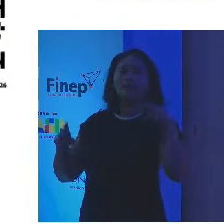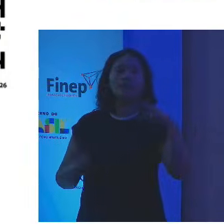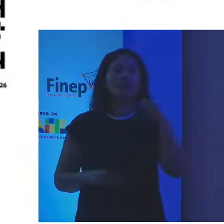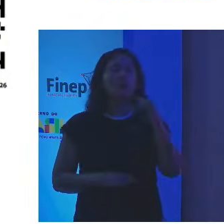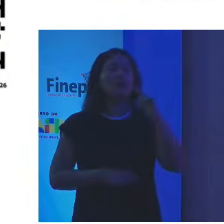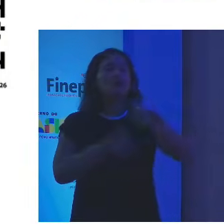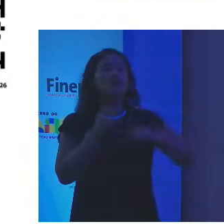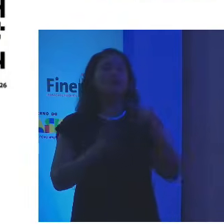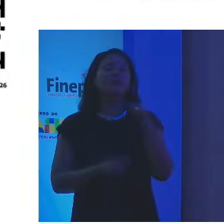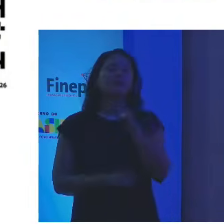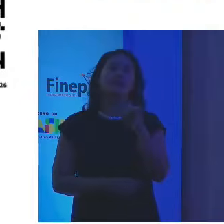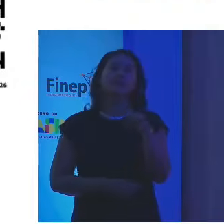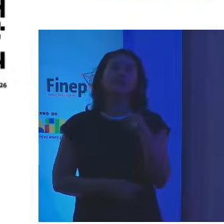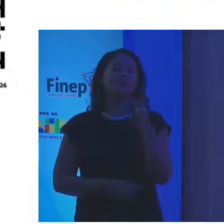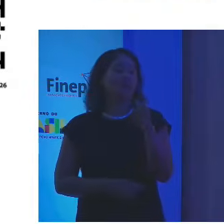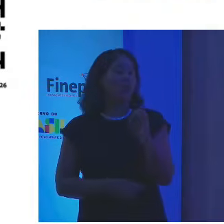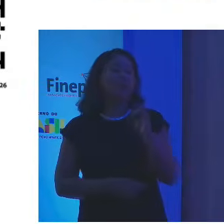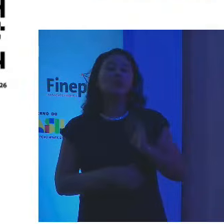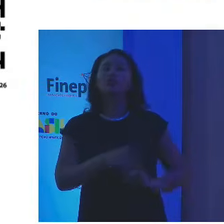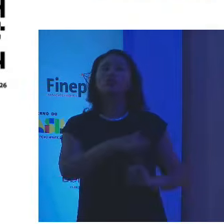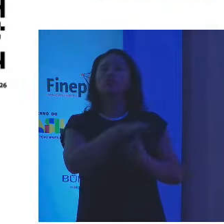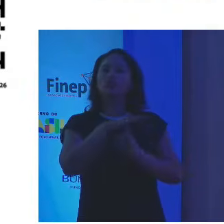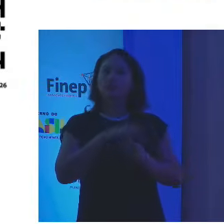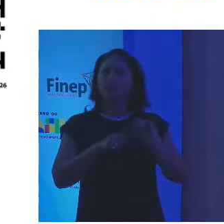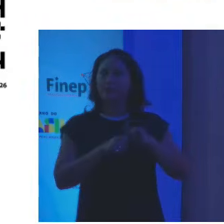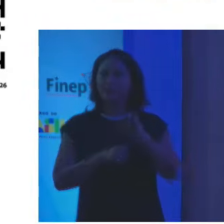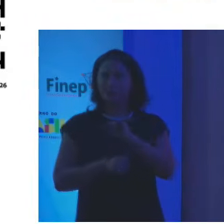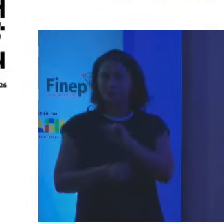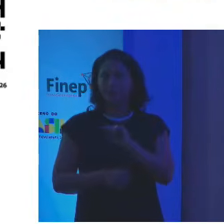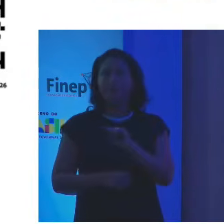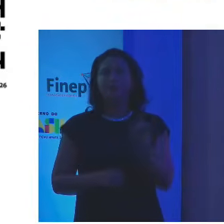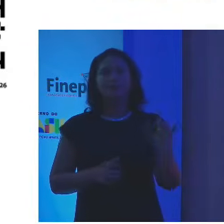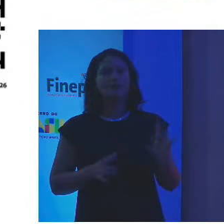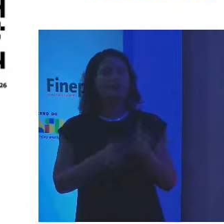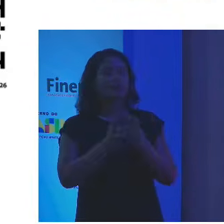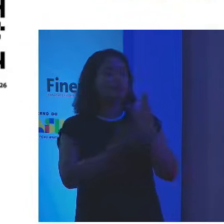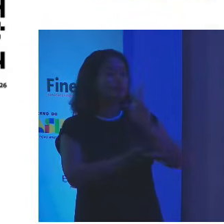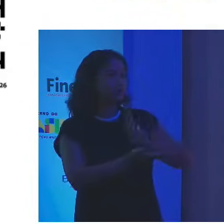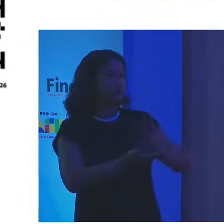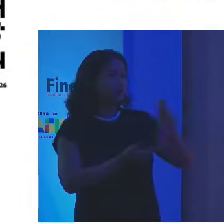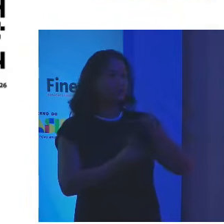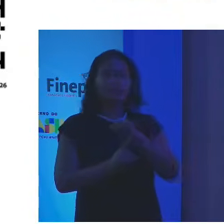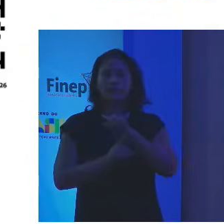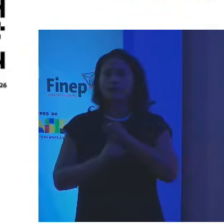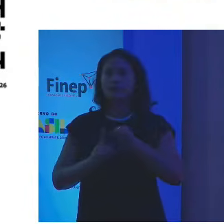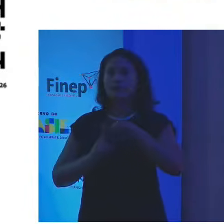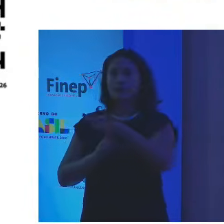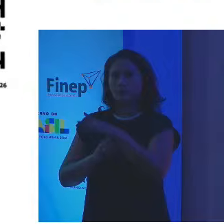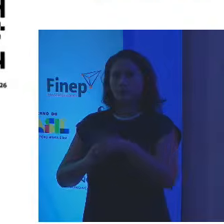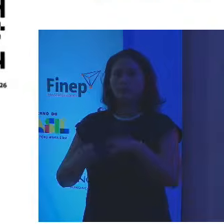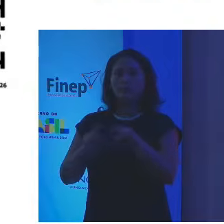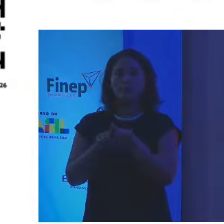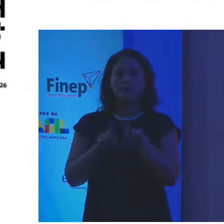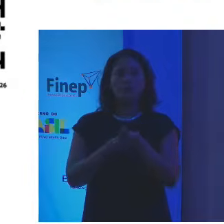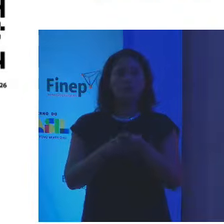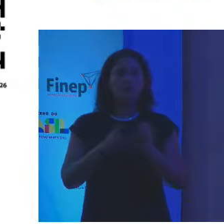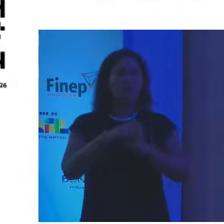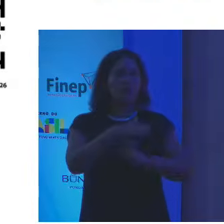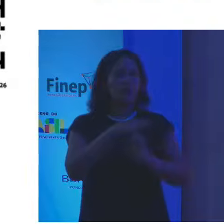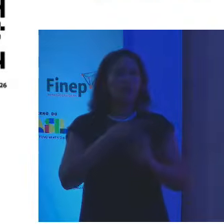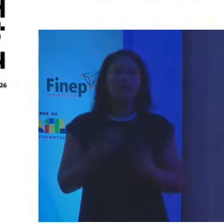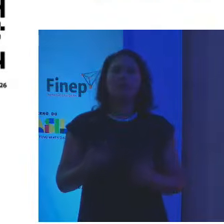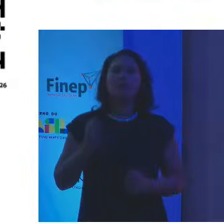nisso, nessas 50 instituições que fazem parte, entre universidades, sociedades científicas,